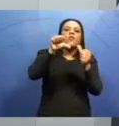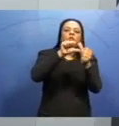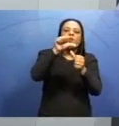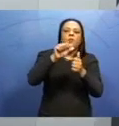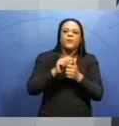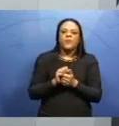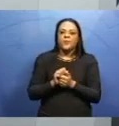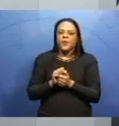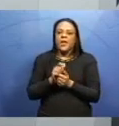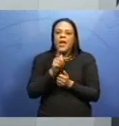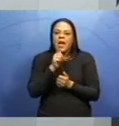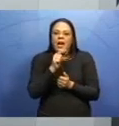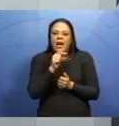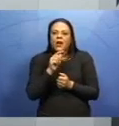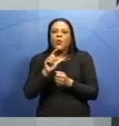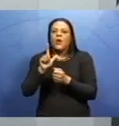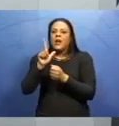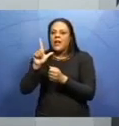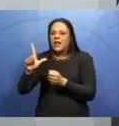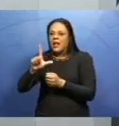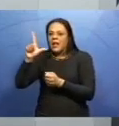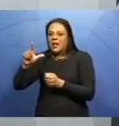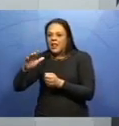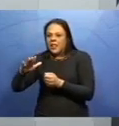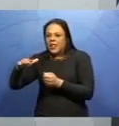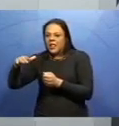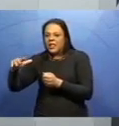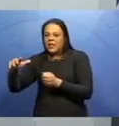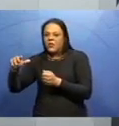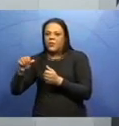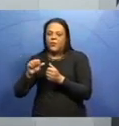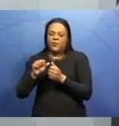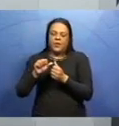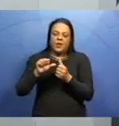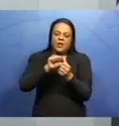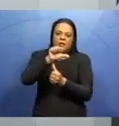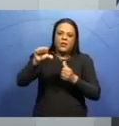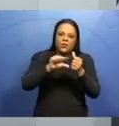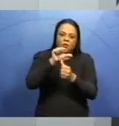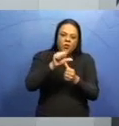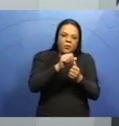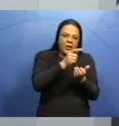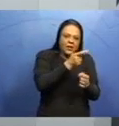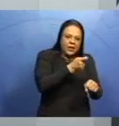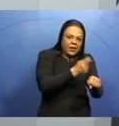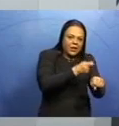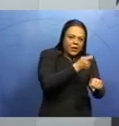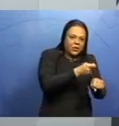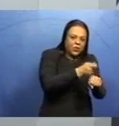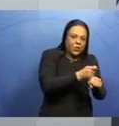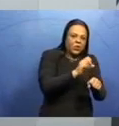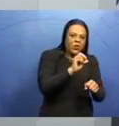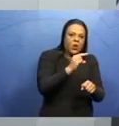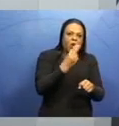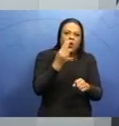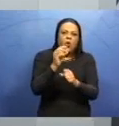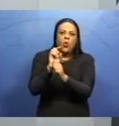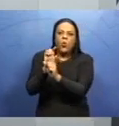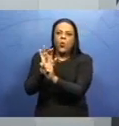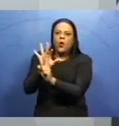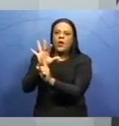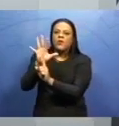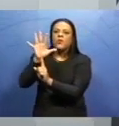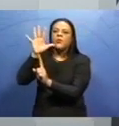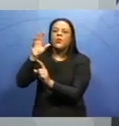A, permanecerá no estado líquido, transformará no estado sólido ou evaporará